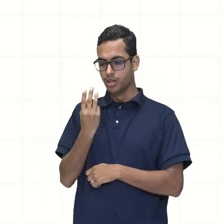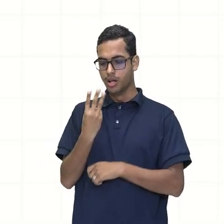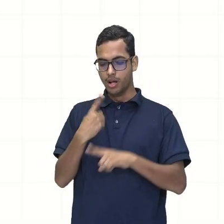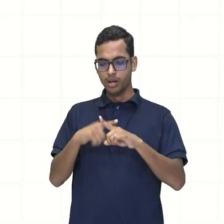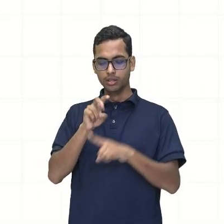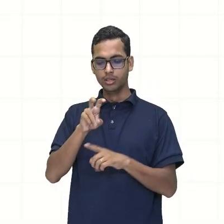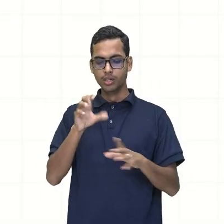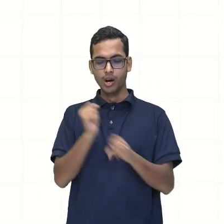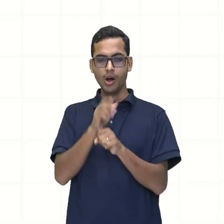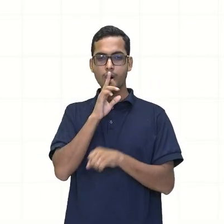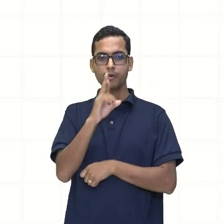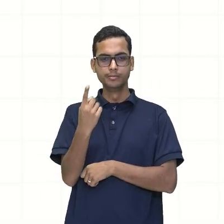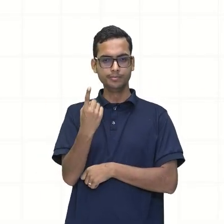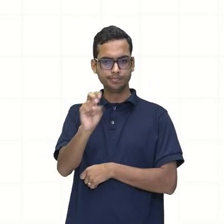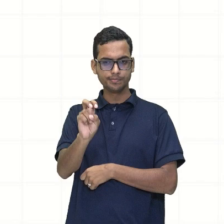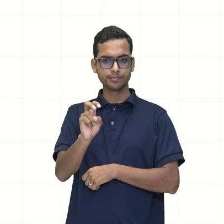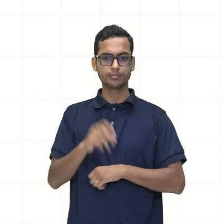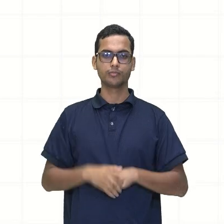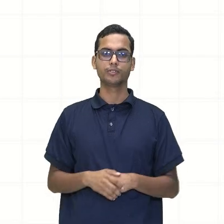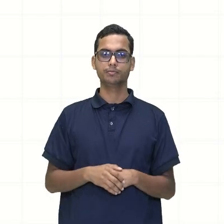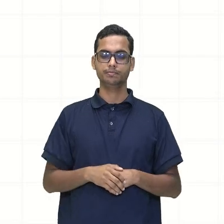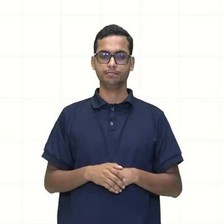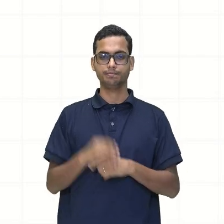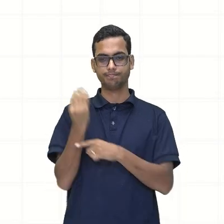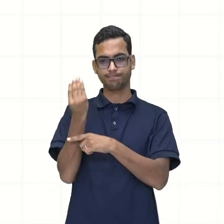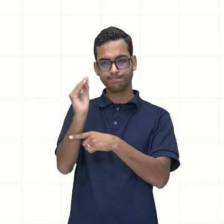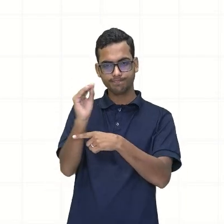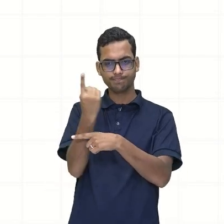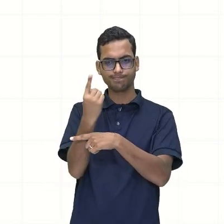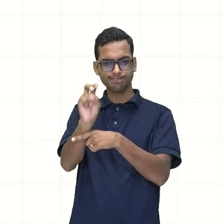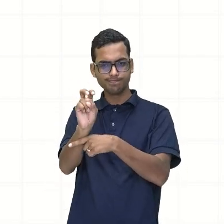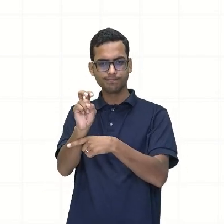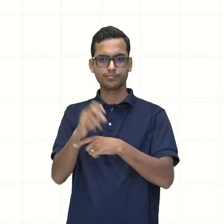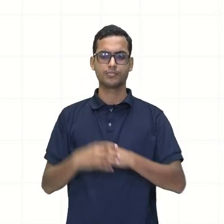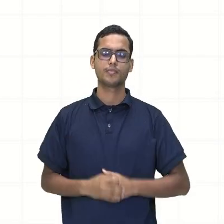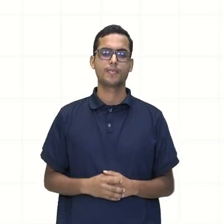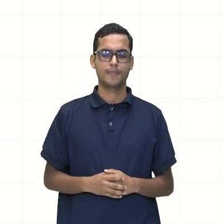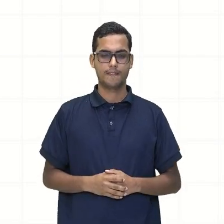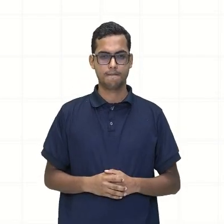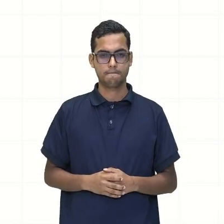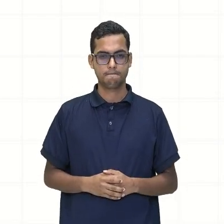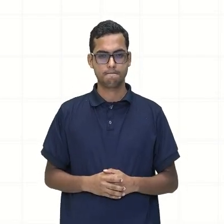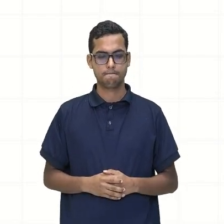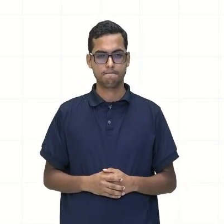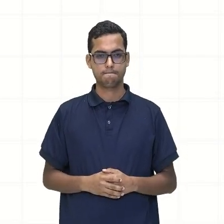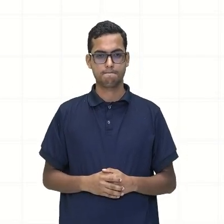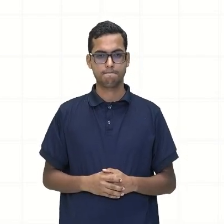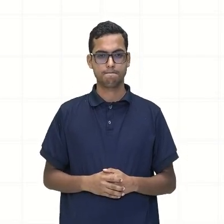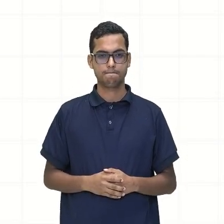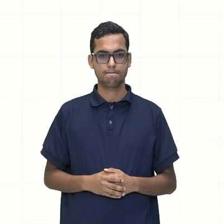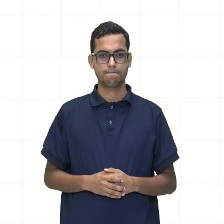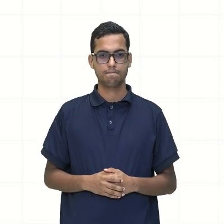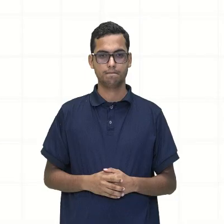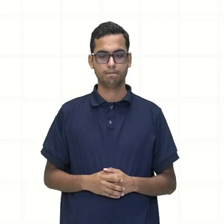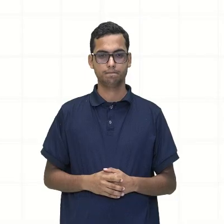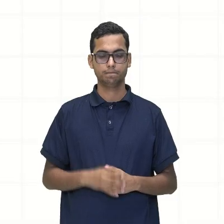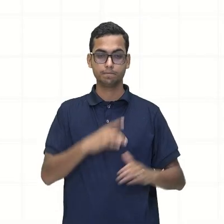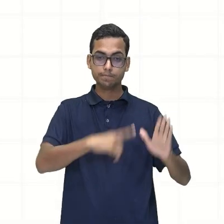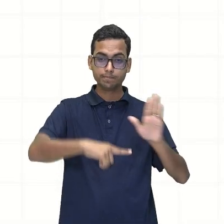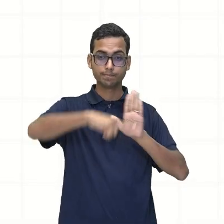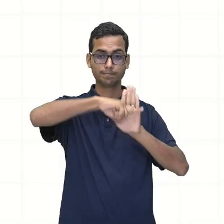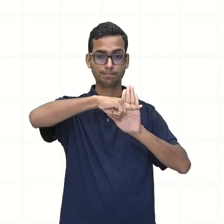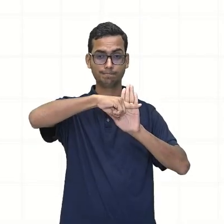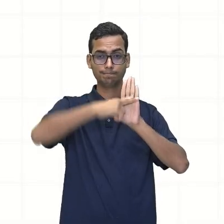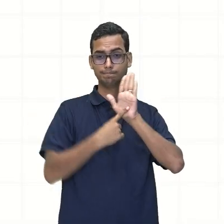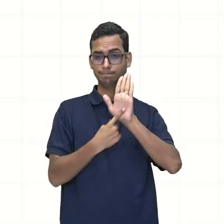dar 15. Então, coloco aqui o resultado, 15. Esse sinal de subtração é o sinal que eu